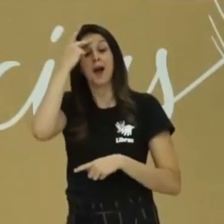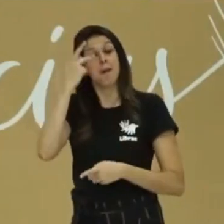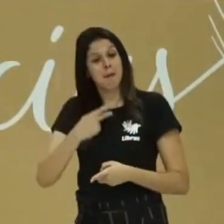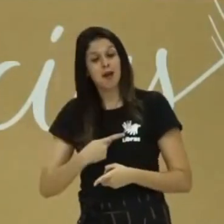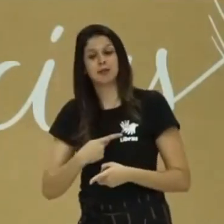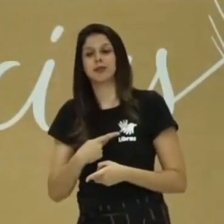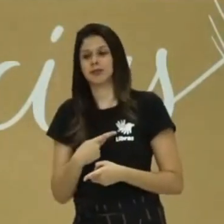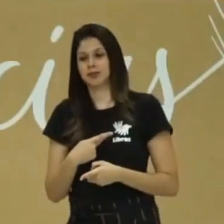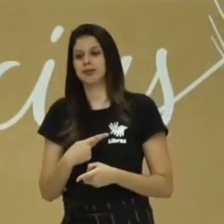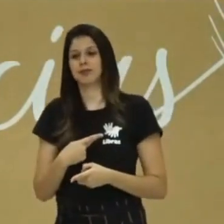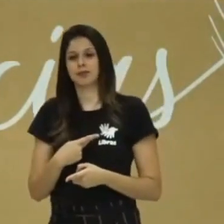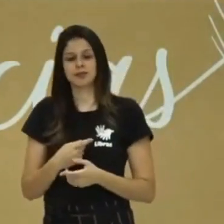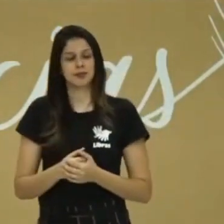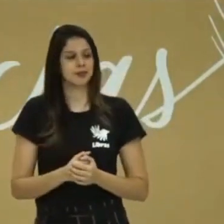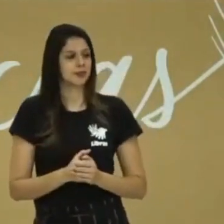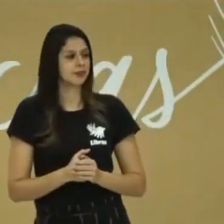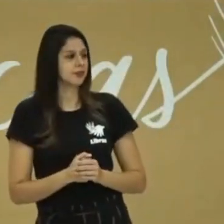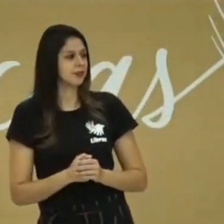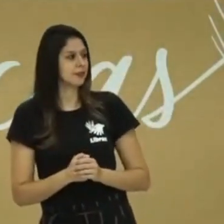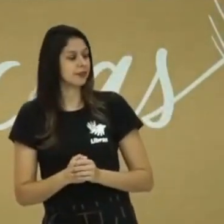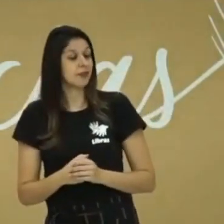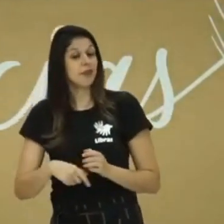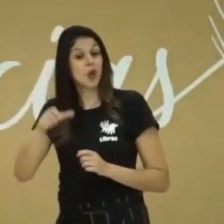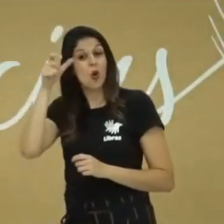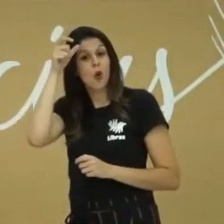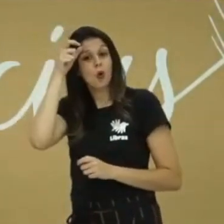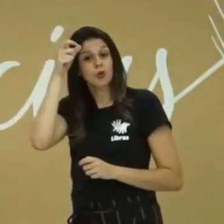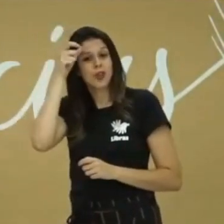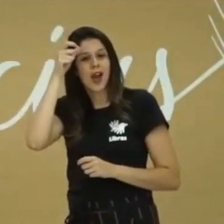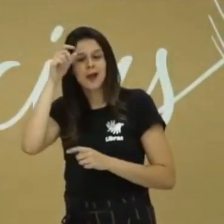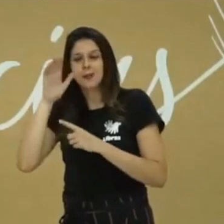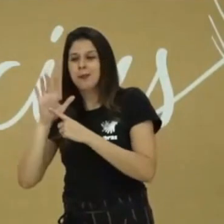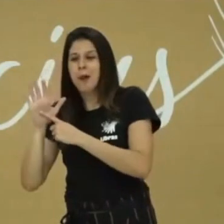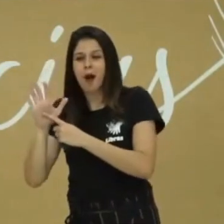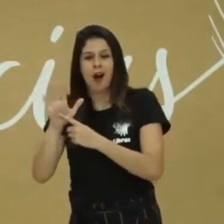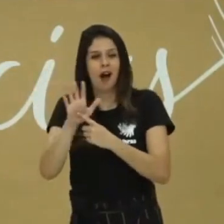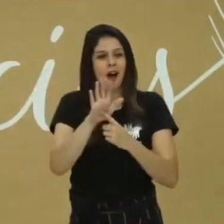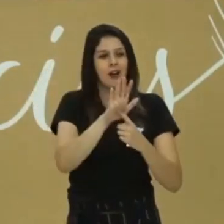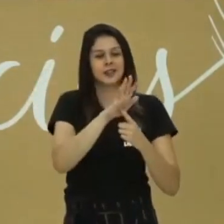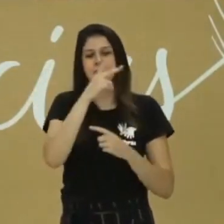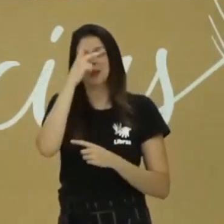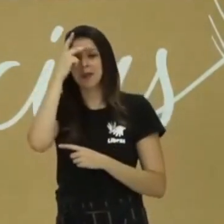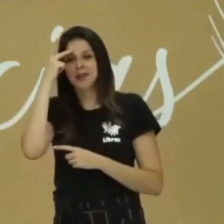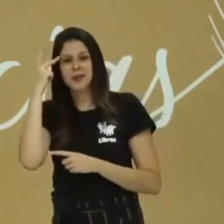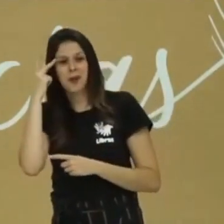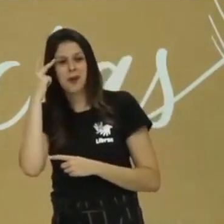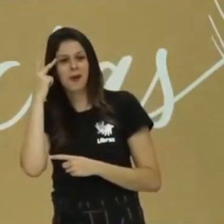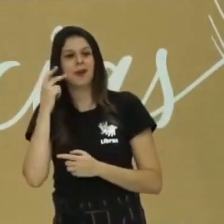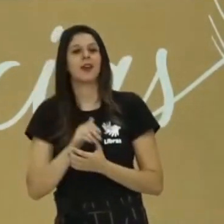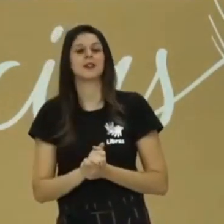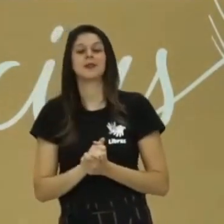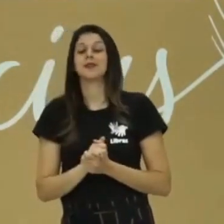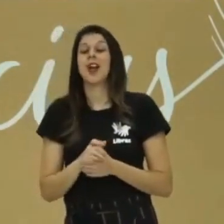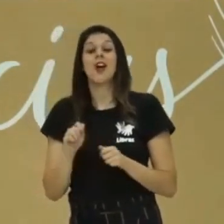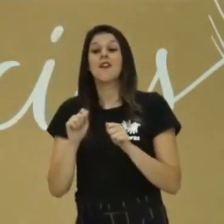concupiscência dos olhos Oi e o diabo tem enganado o mundo enganado as pessoas